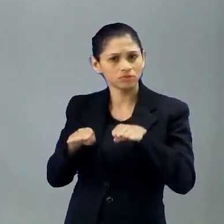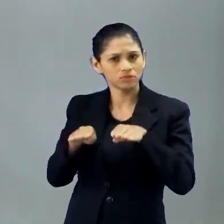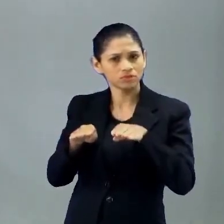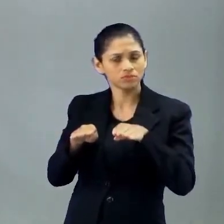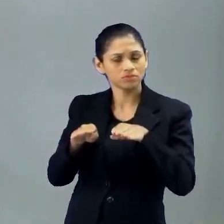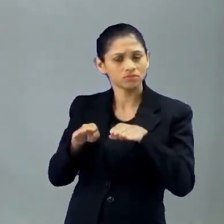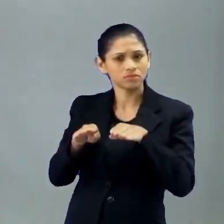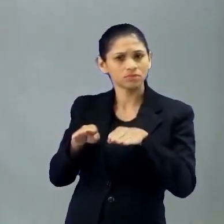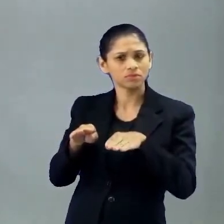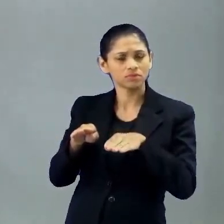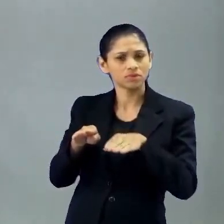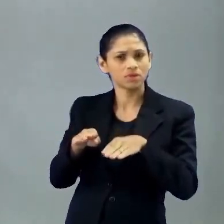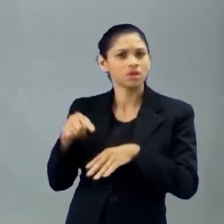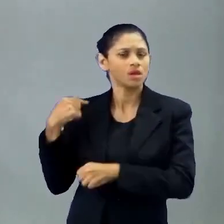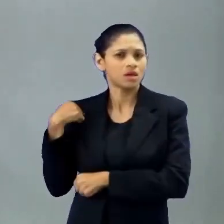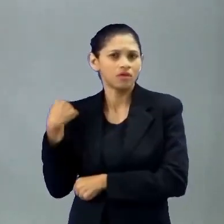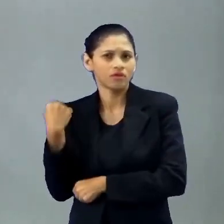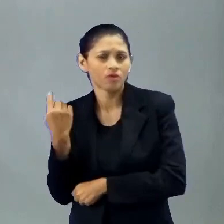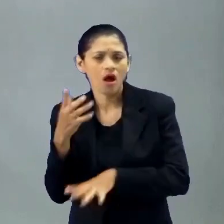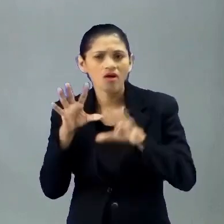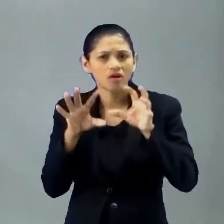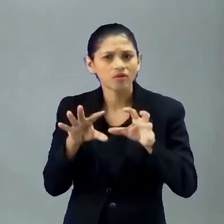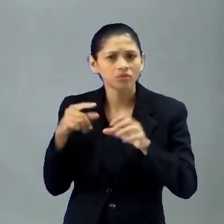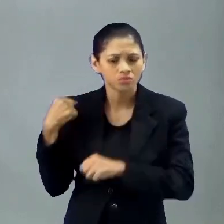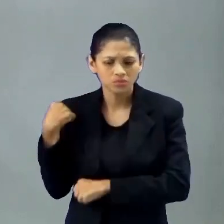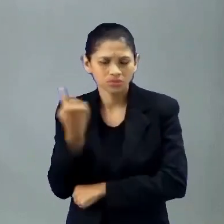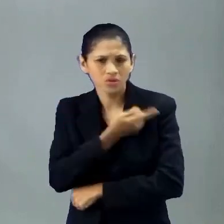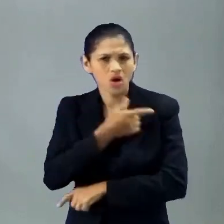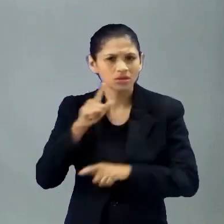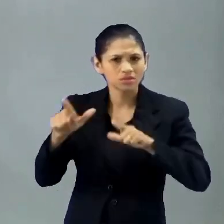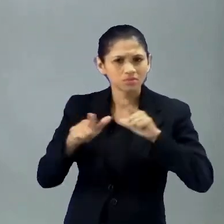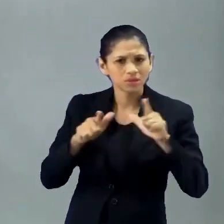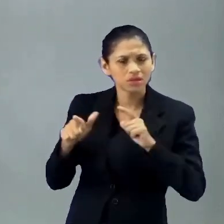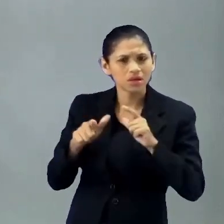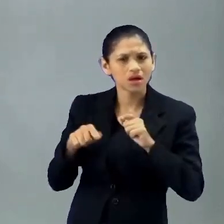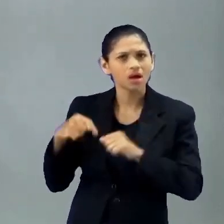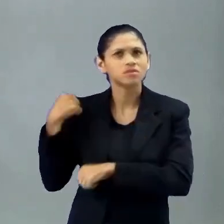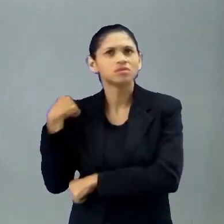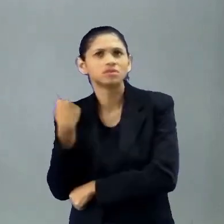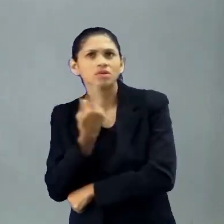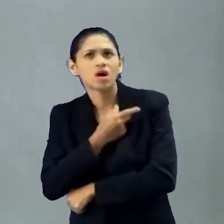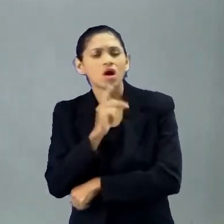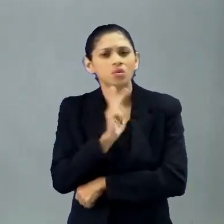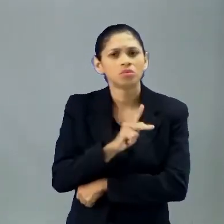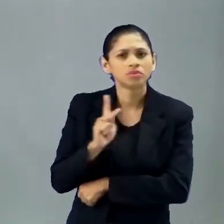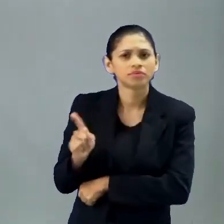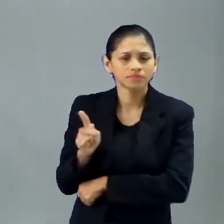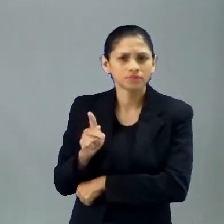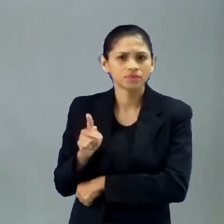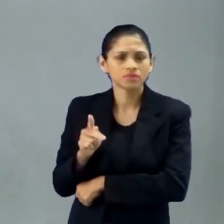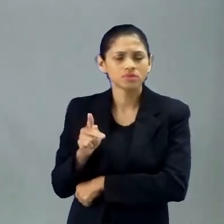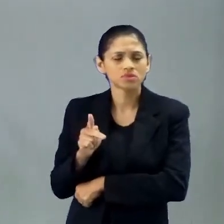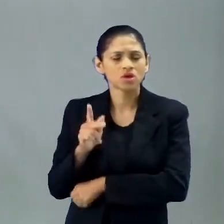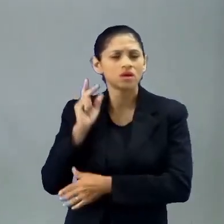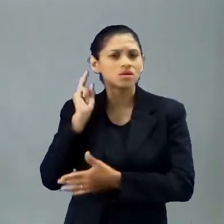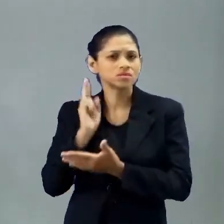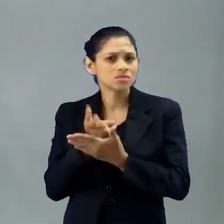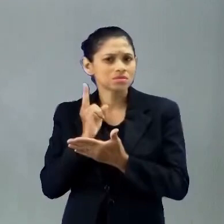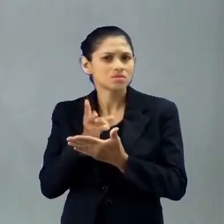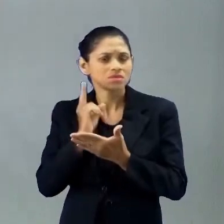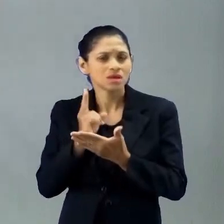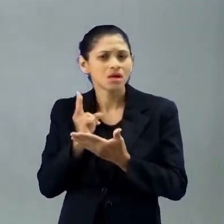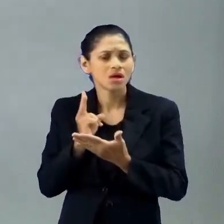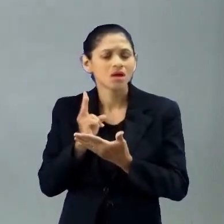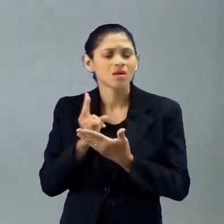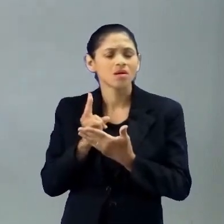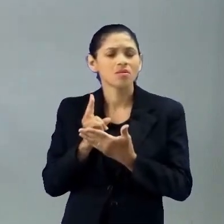que nós trabalhamos, até mesmo nós professores, nós frequentemente estamos nos reportando ao